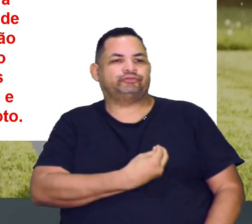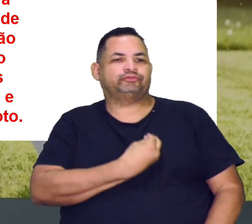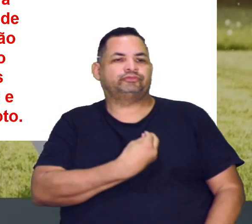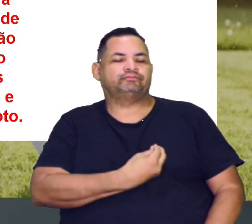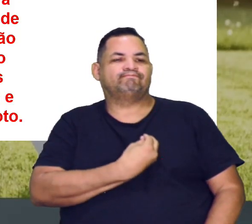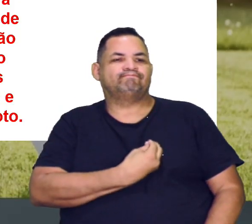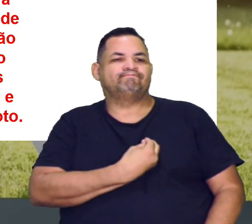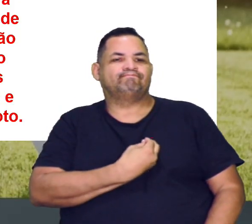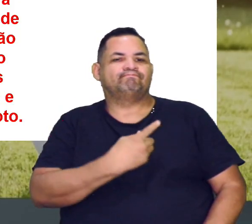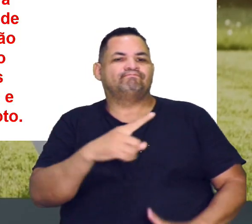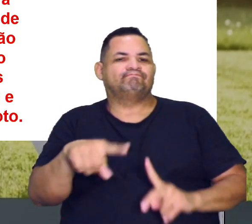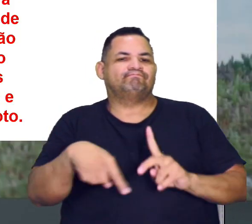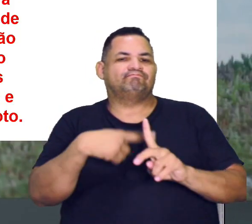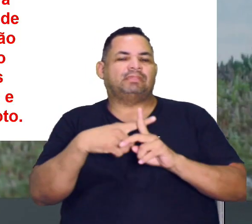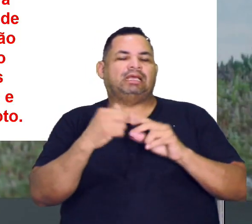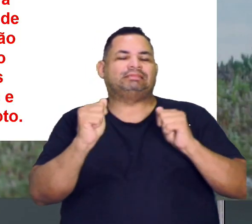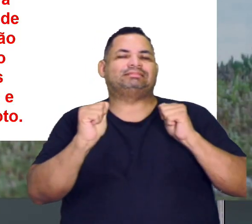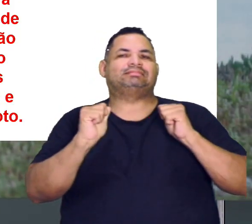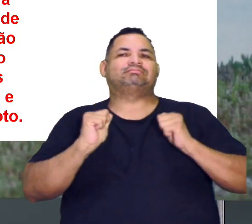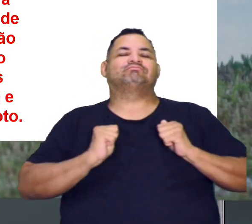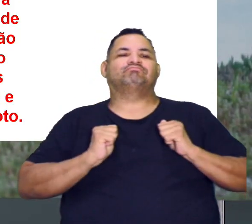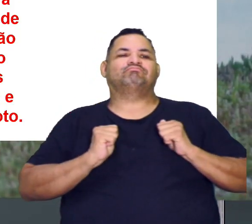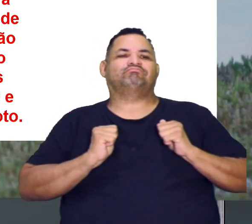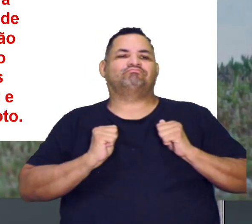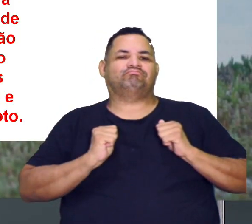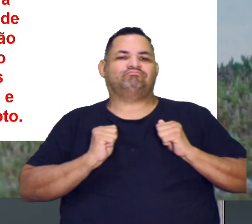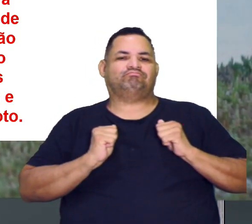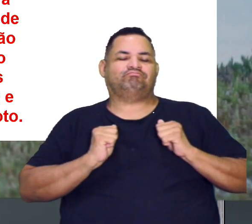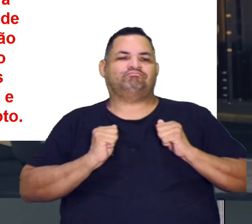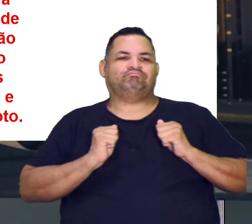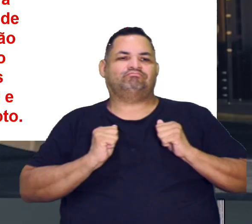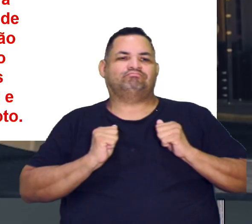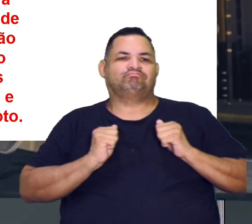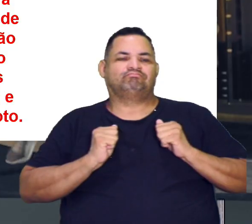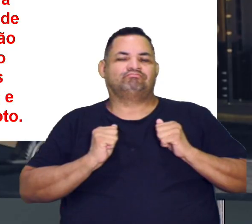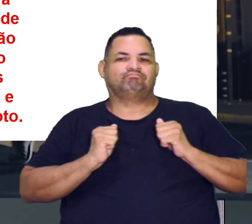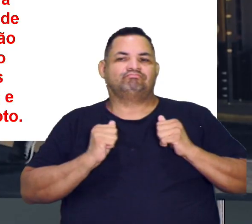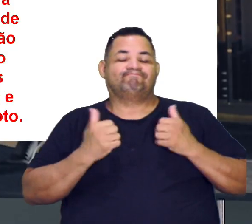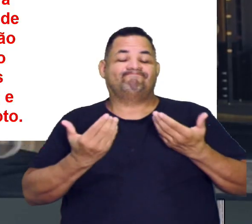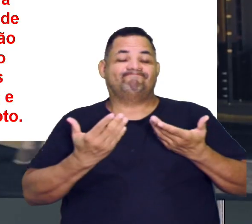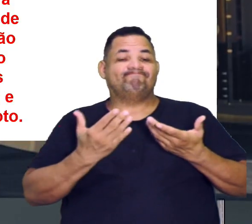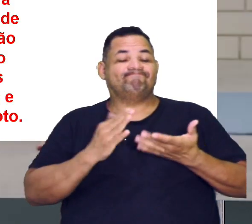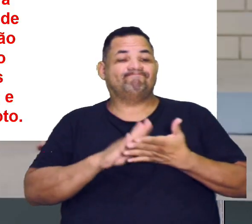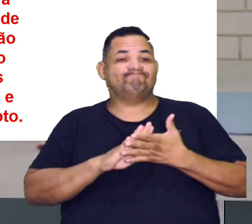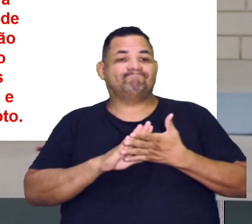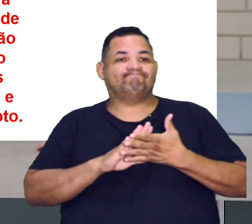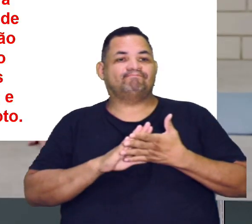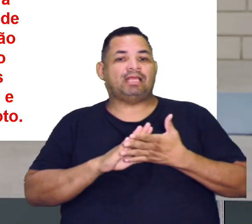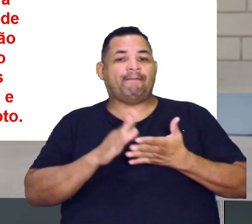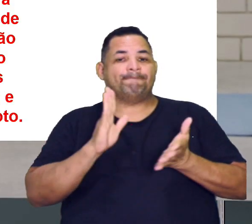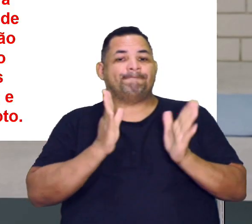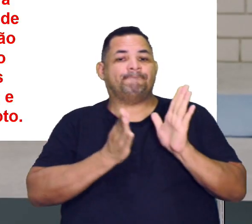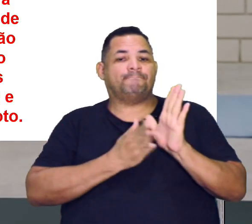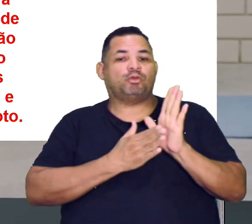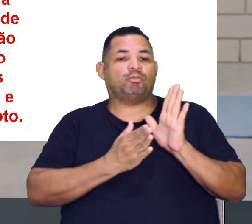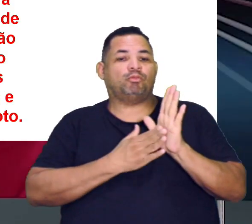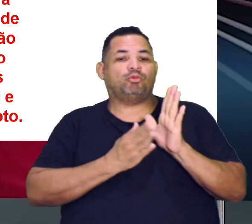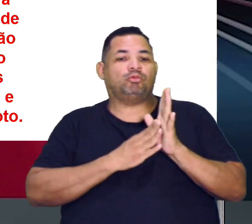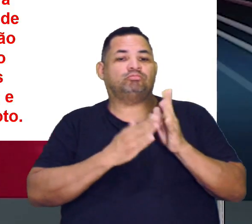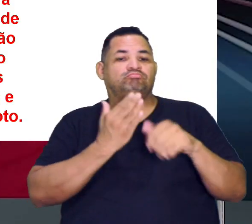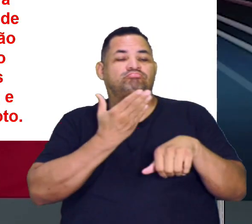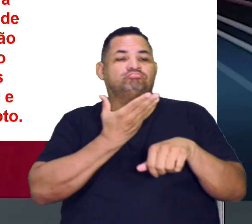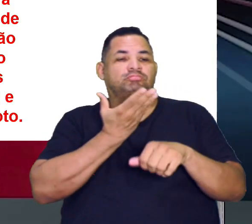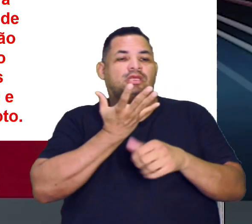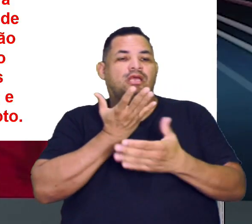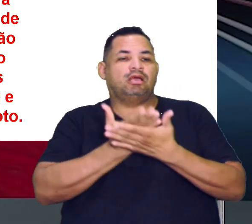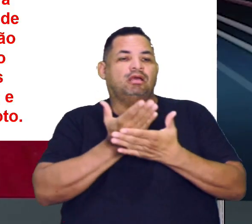mais sedentário. E é justamente isso a proposta das aulas de educação física. Fazer com que você não fique